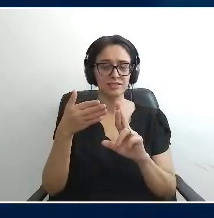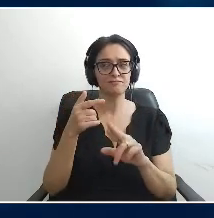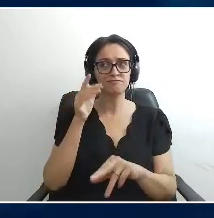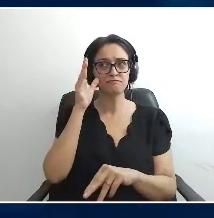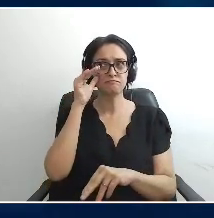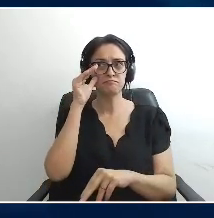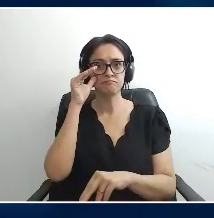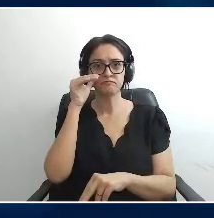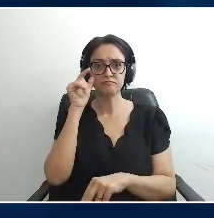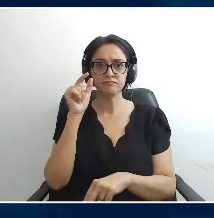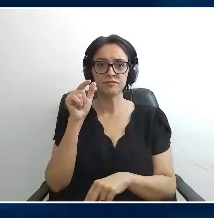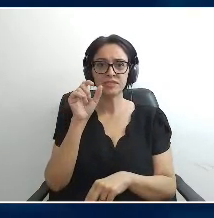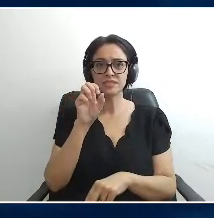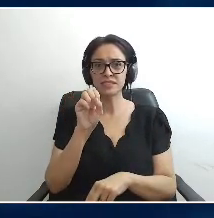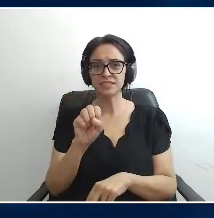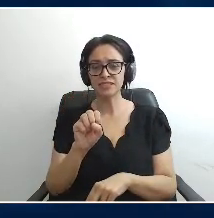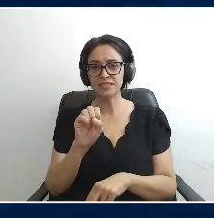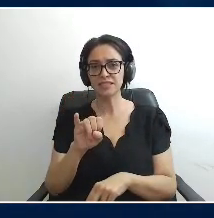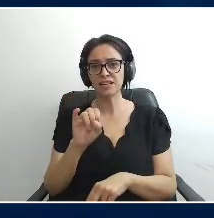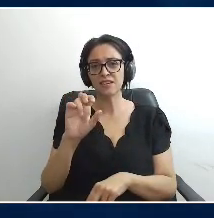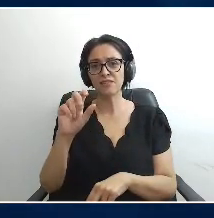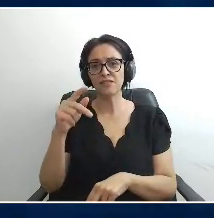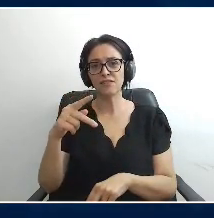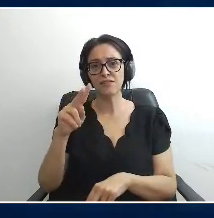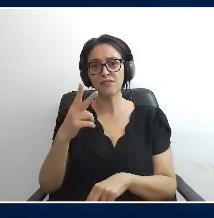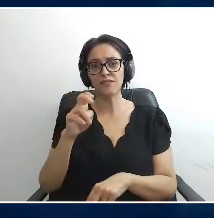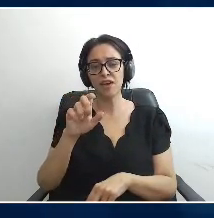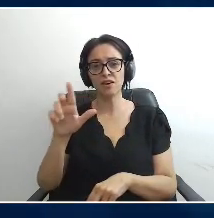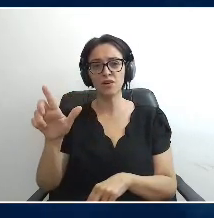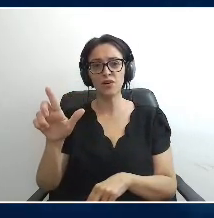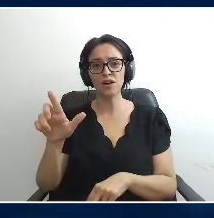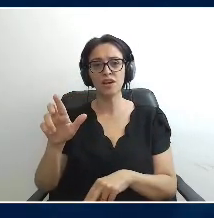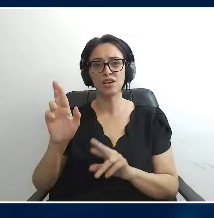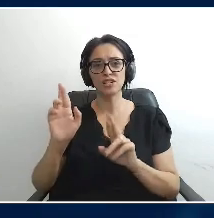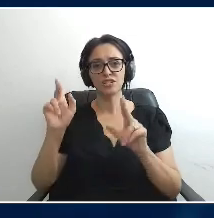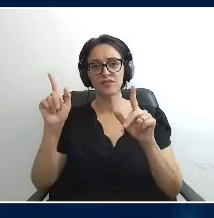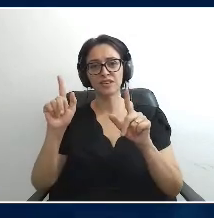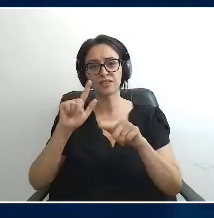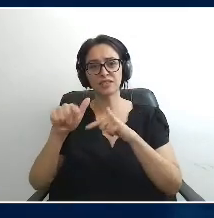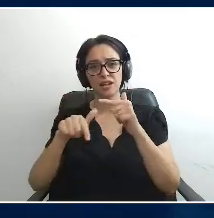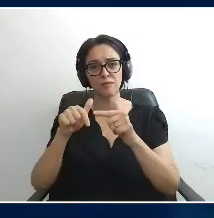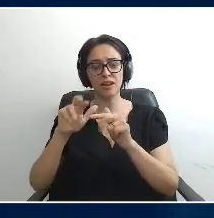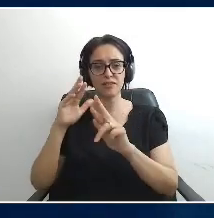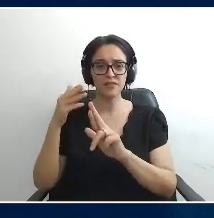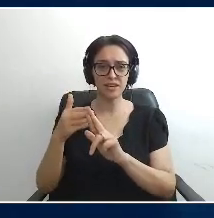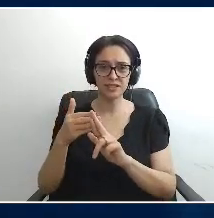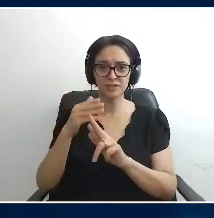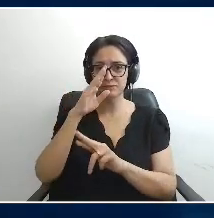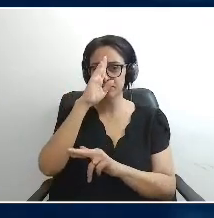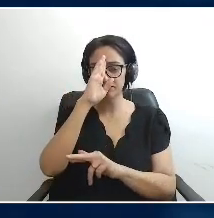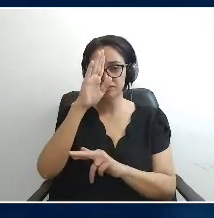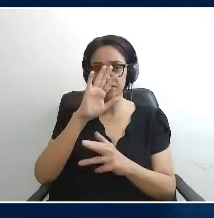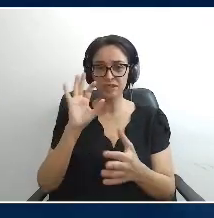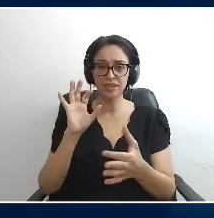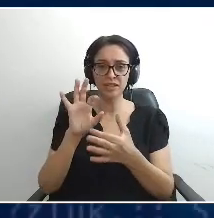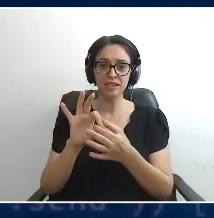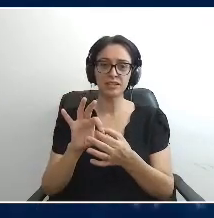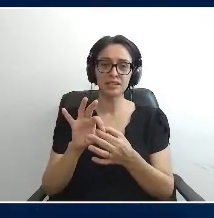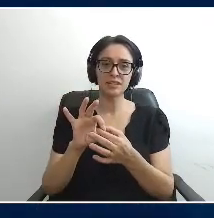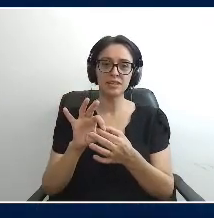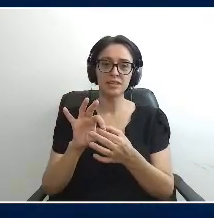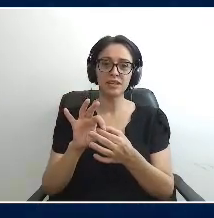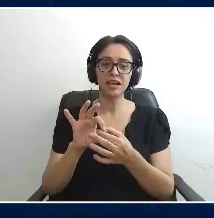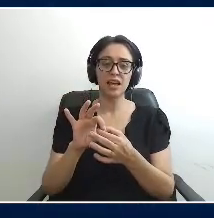curioso se o Fel, se ele tem alguma diferença para trabalho com referência, ponteiro, principalmente ligado a garbage